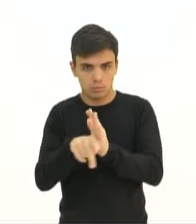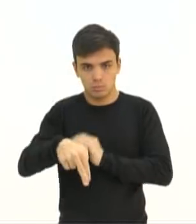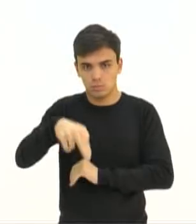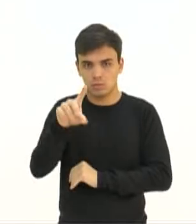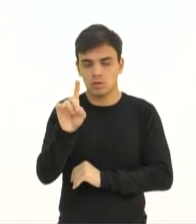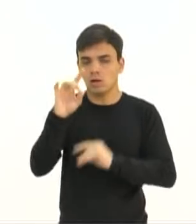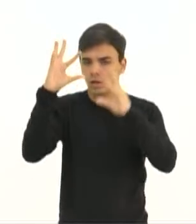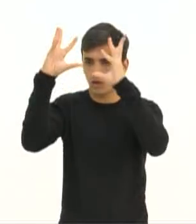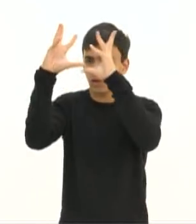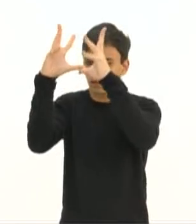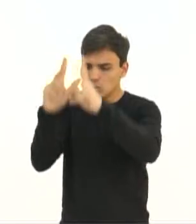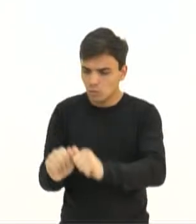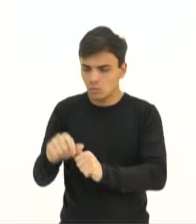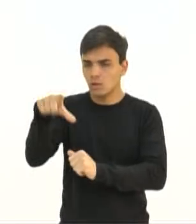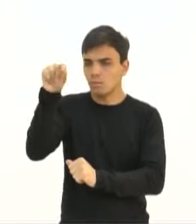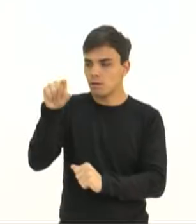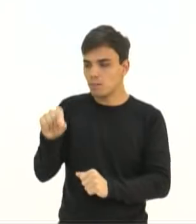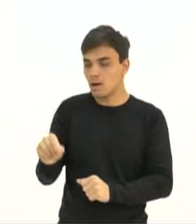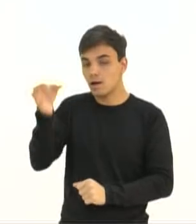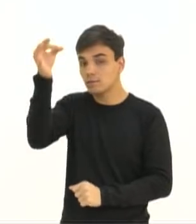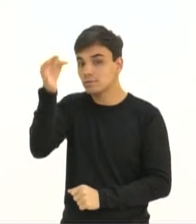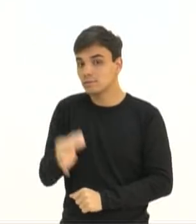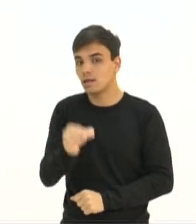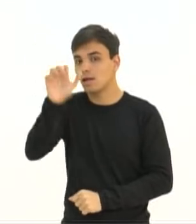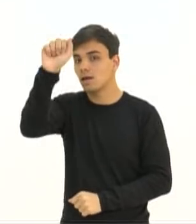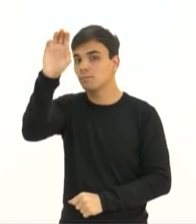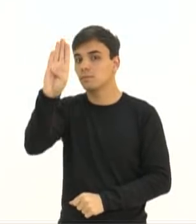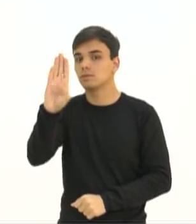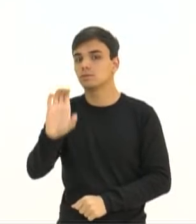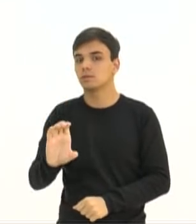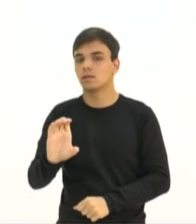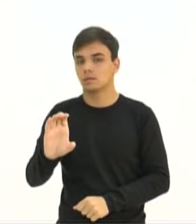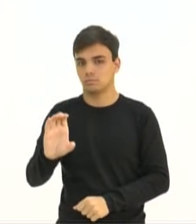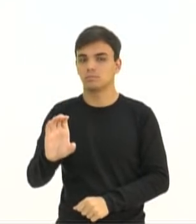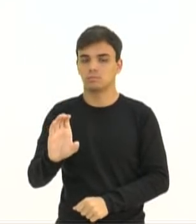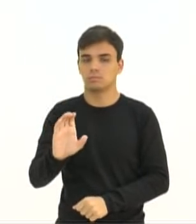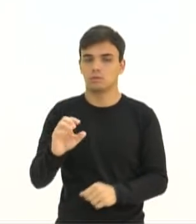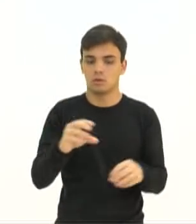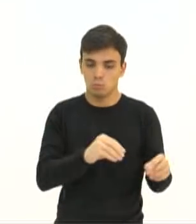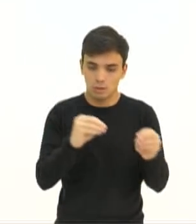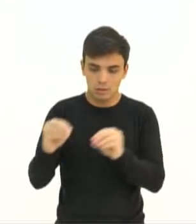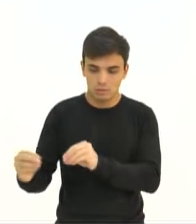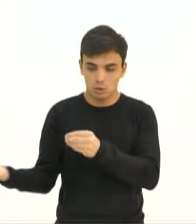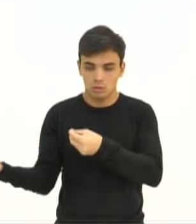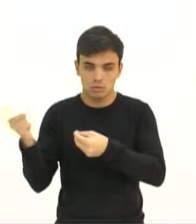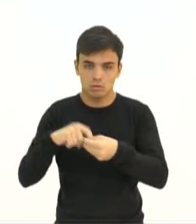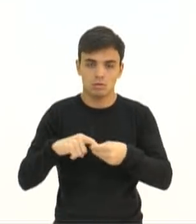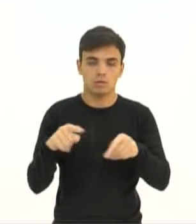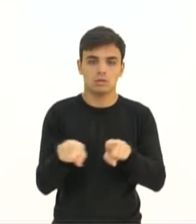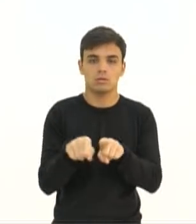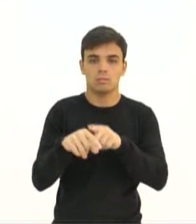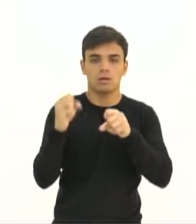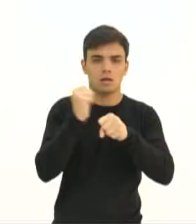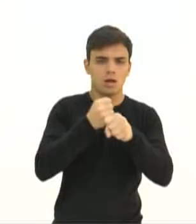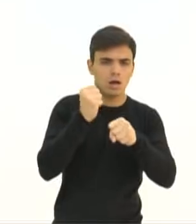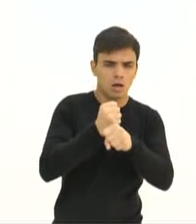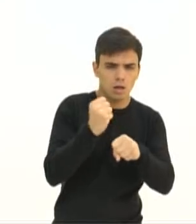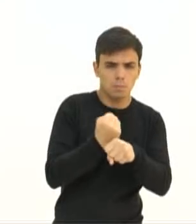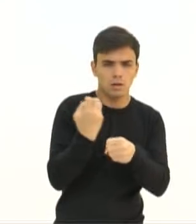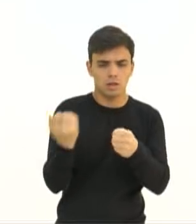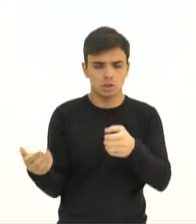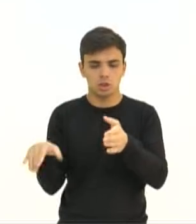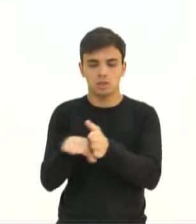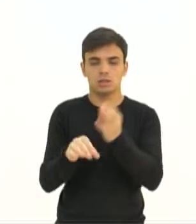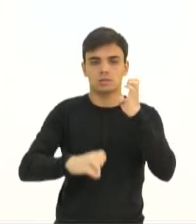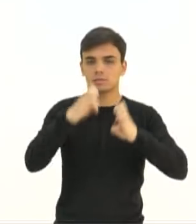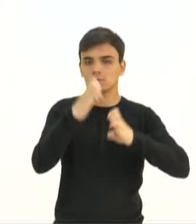as alternativas estão corretas ali, a A, B e a C. Migrações de retorno, obras estruturais e chegada de indústrias